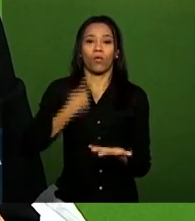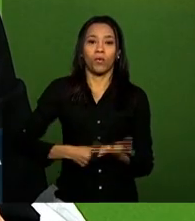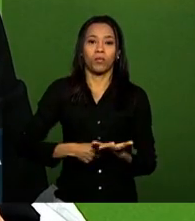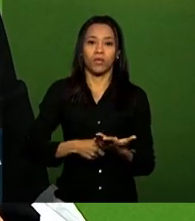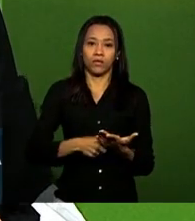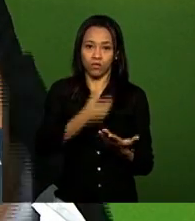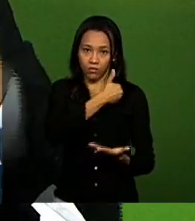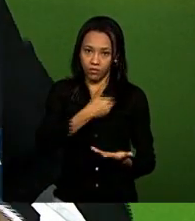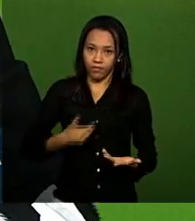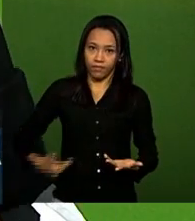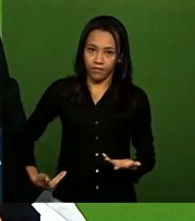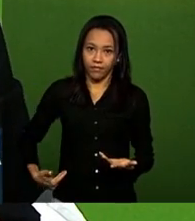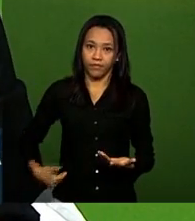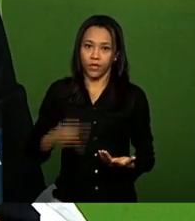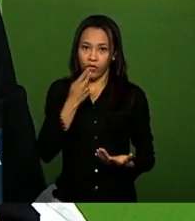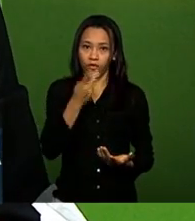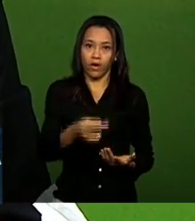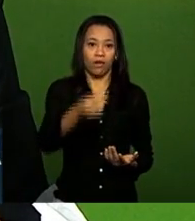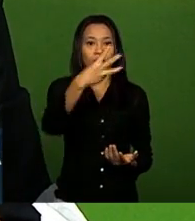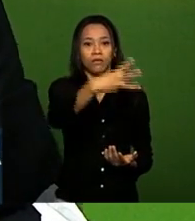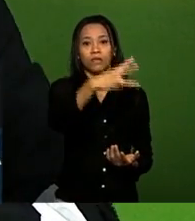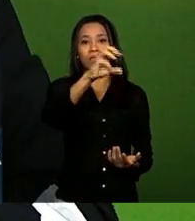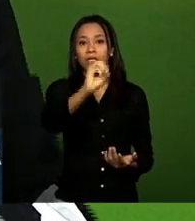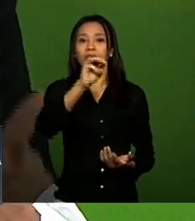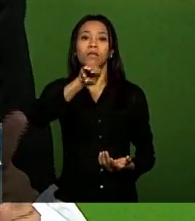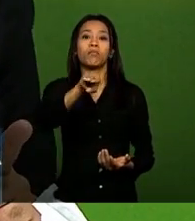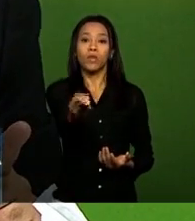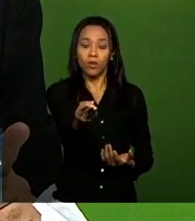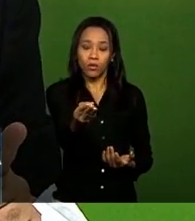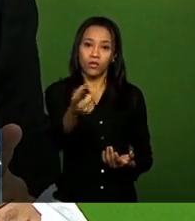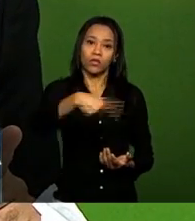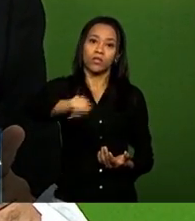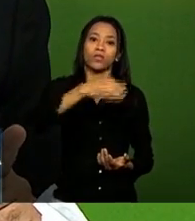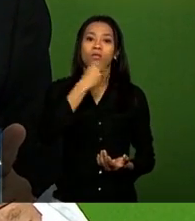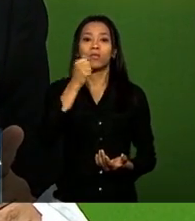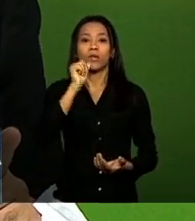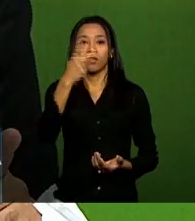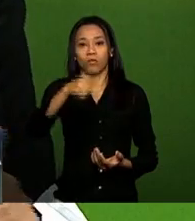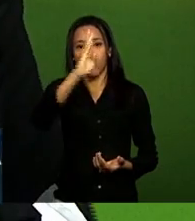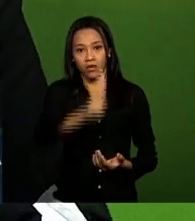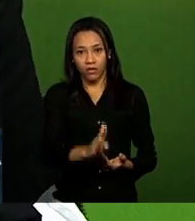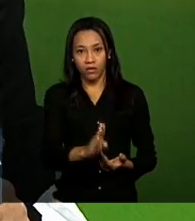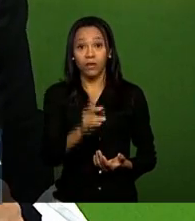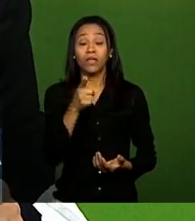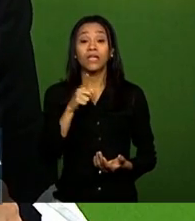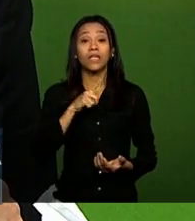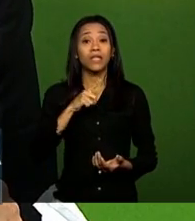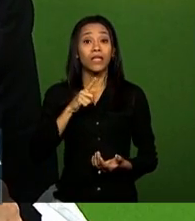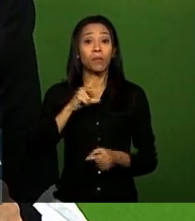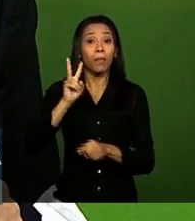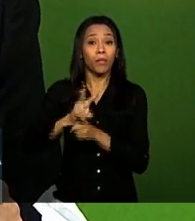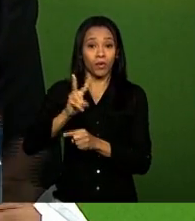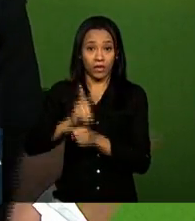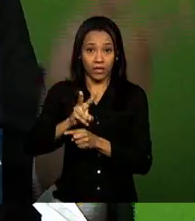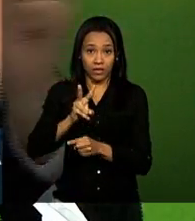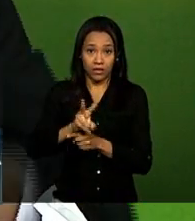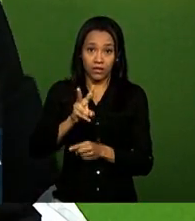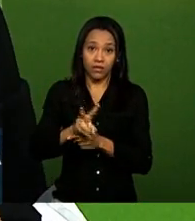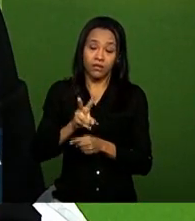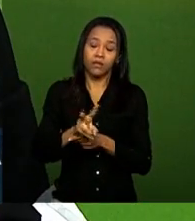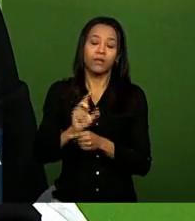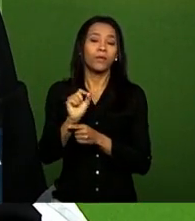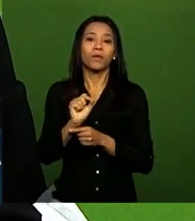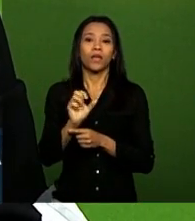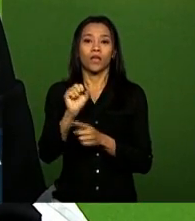aqui que 30 milhões de brasileiros e brasileiros se incorporaram a um sistema de proteção e Previdência social que mais de